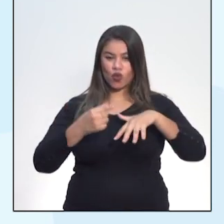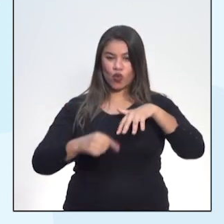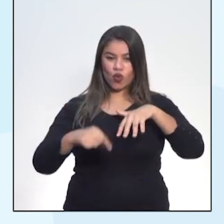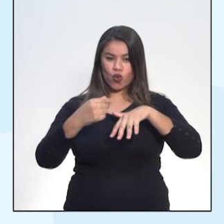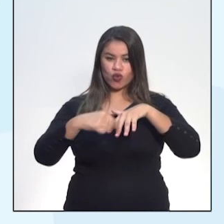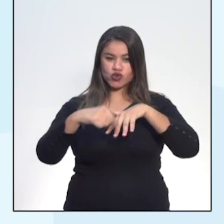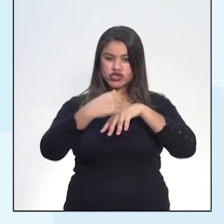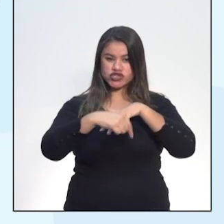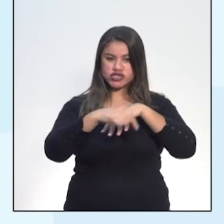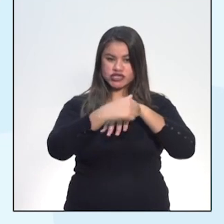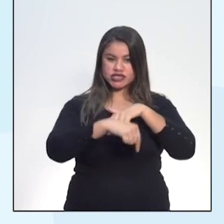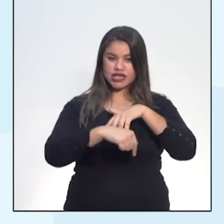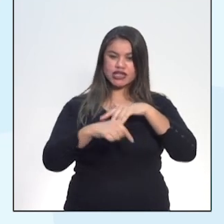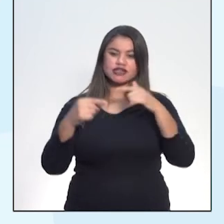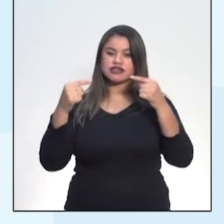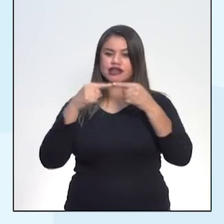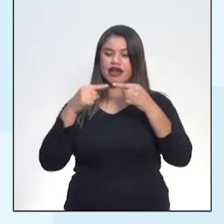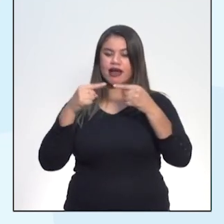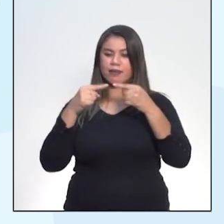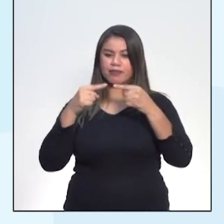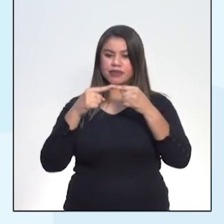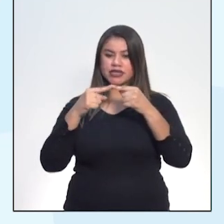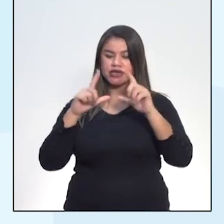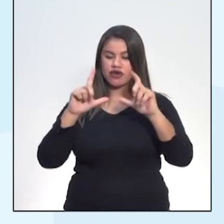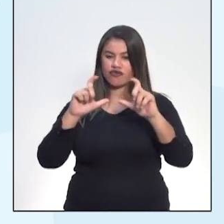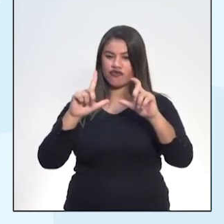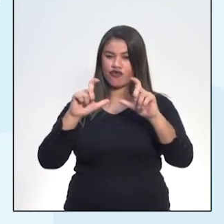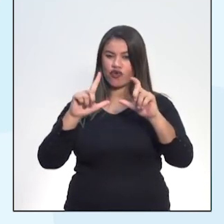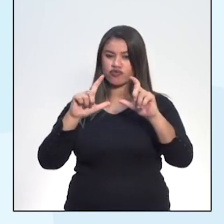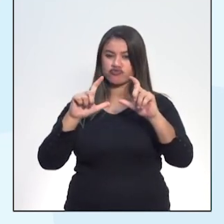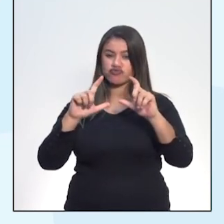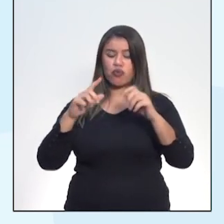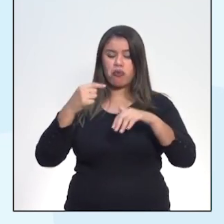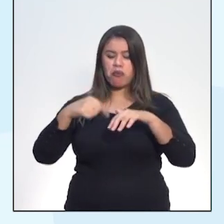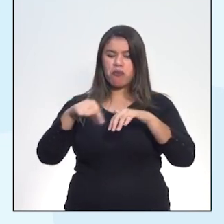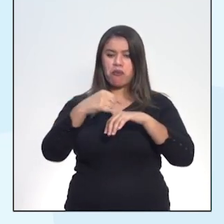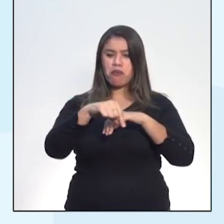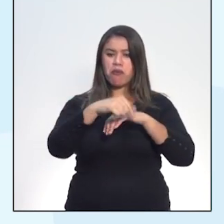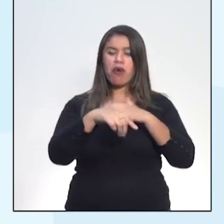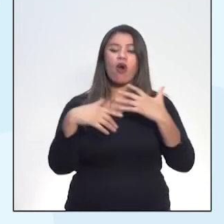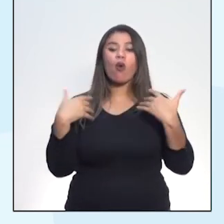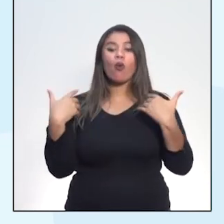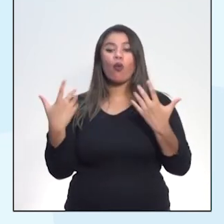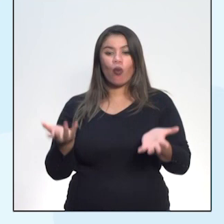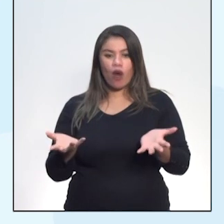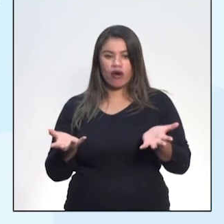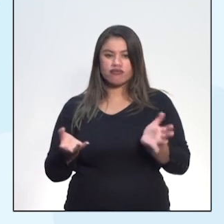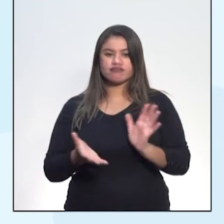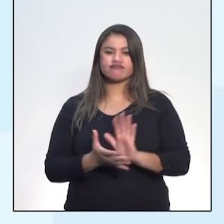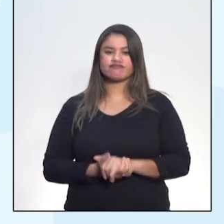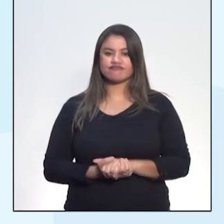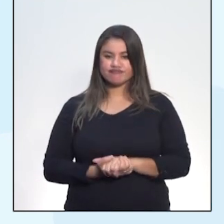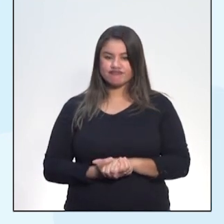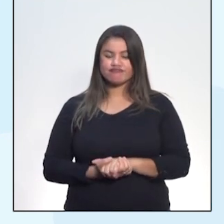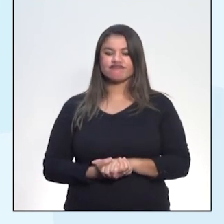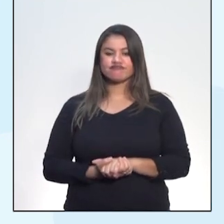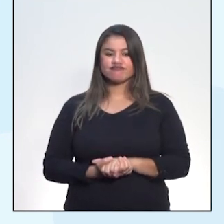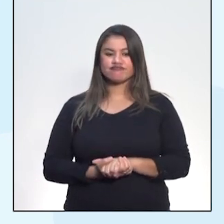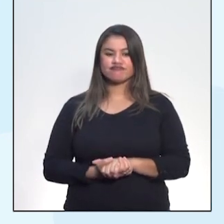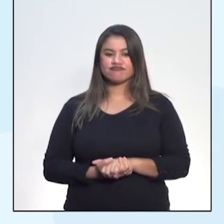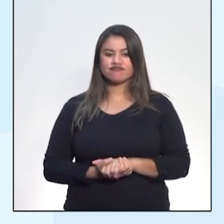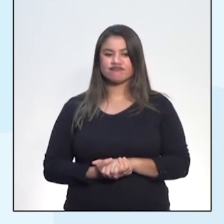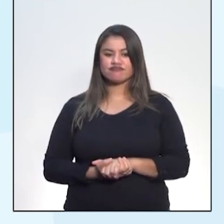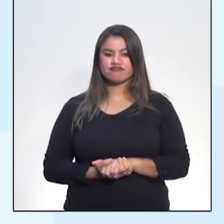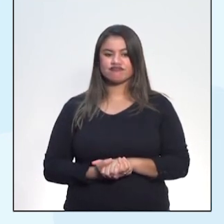está representado no centro da imagem? Qual é o continente que está representado no centro